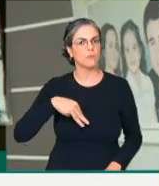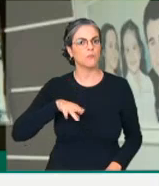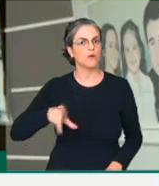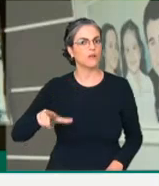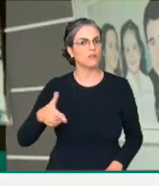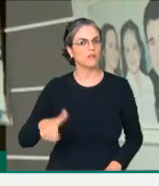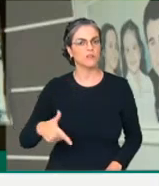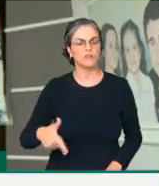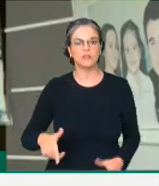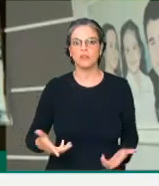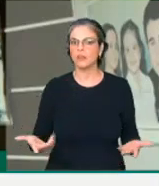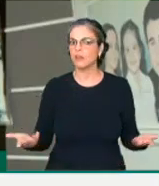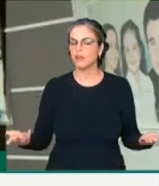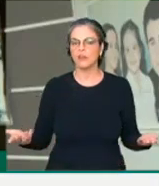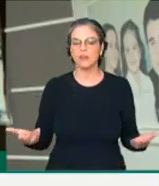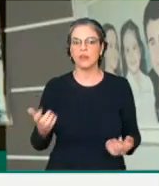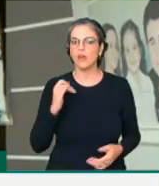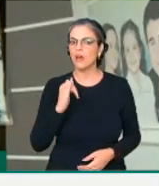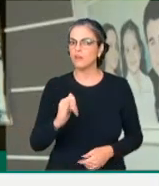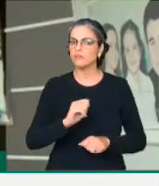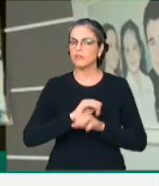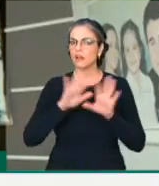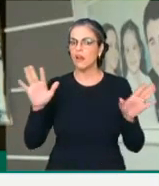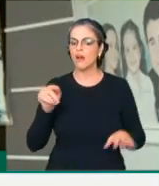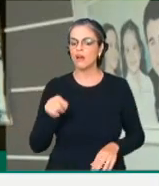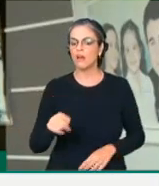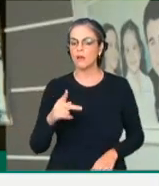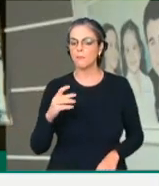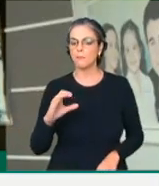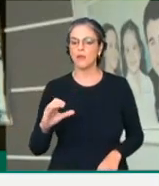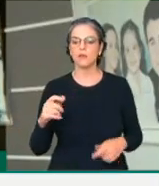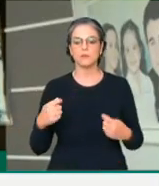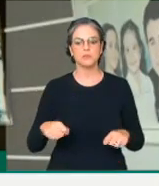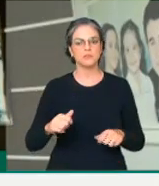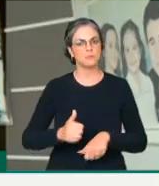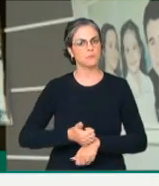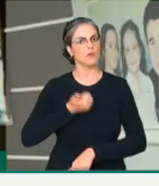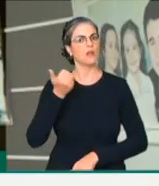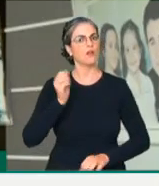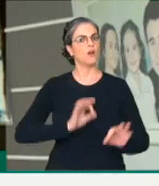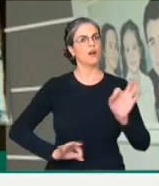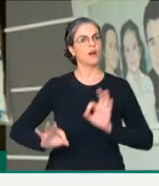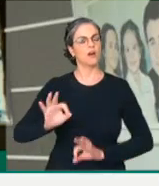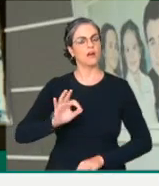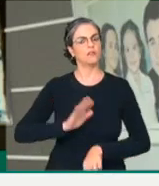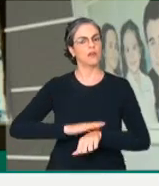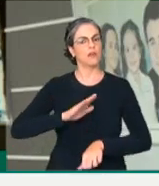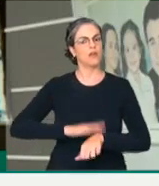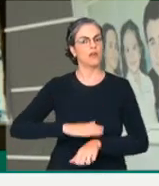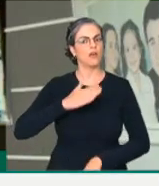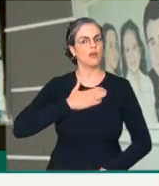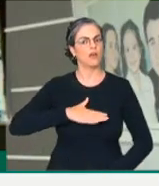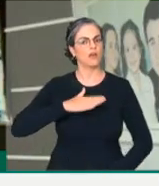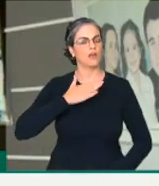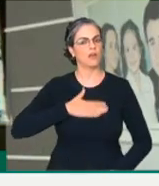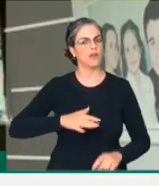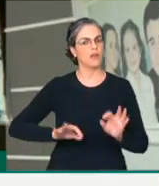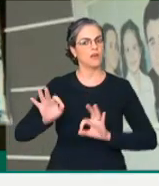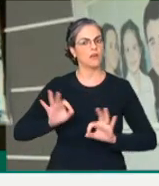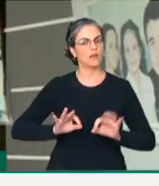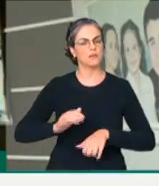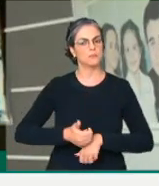de deixar claro, a PEC precisa ser melhor elaborada, mais tempo para os parlamentares aperfeiçoarem o